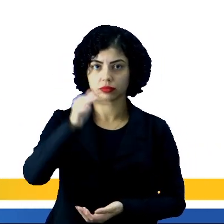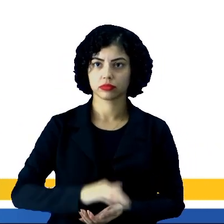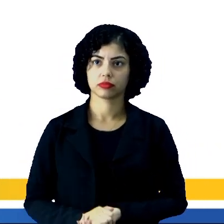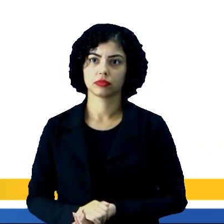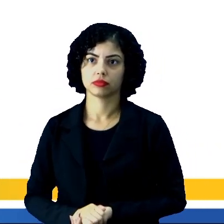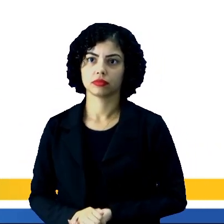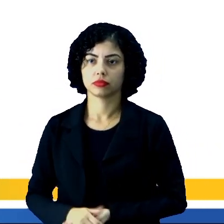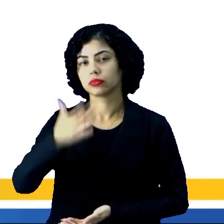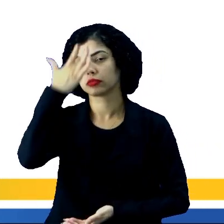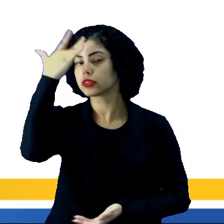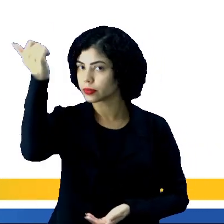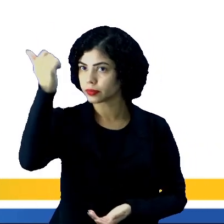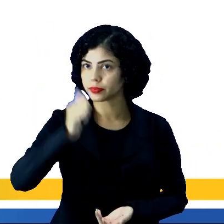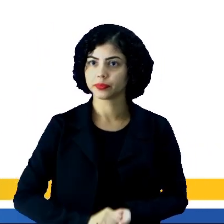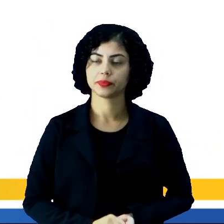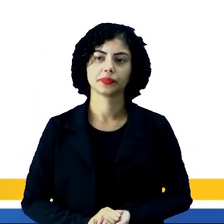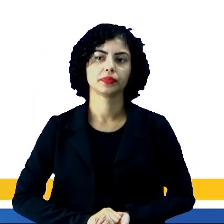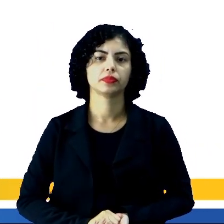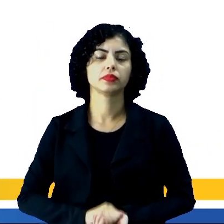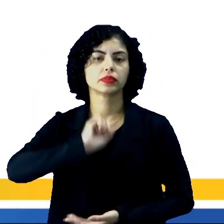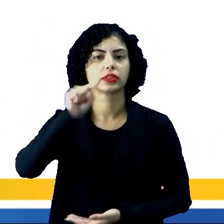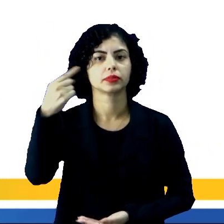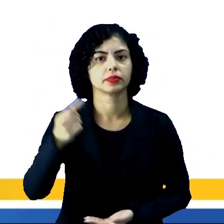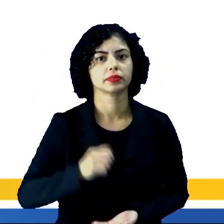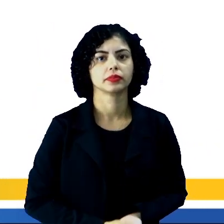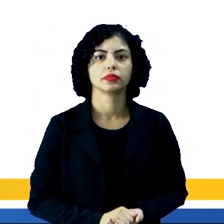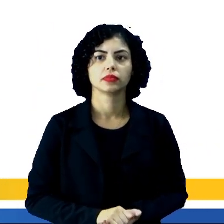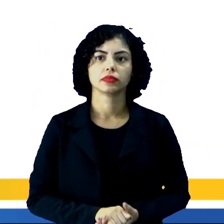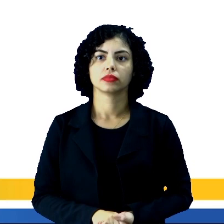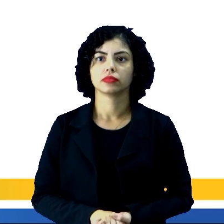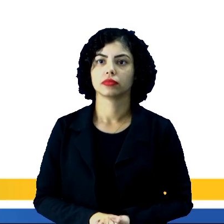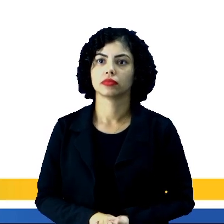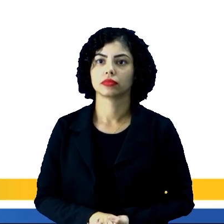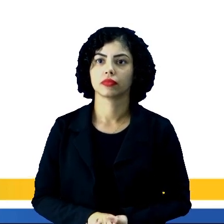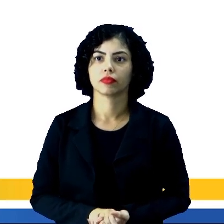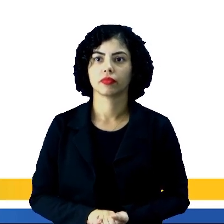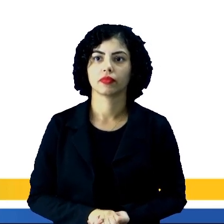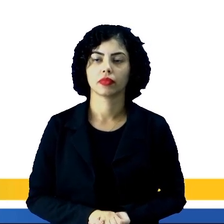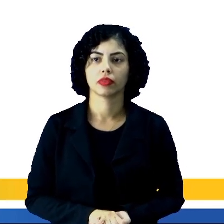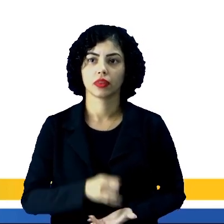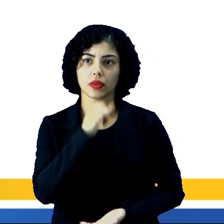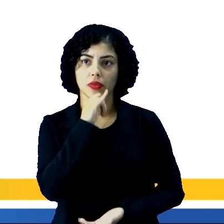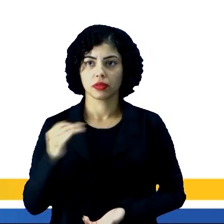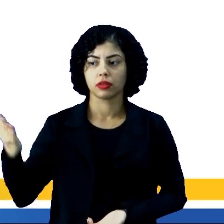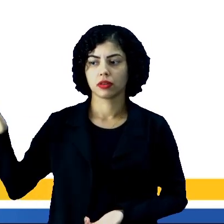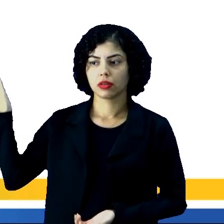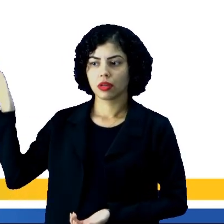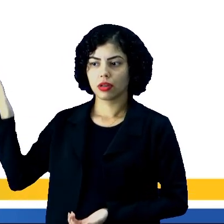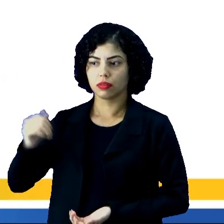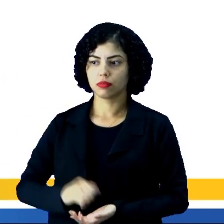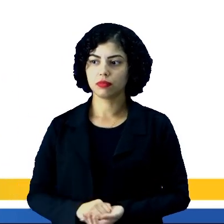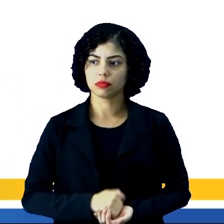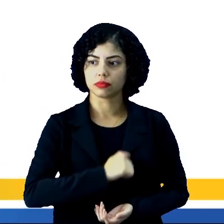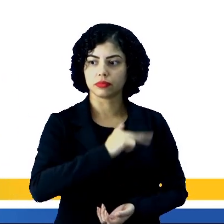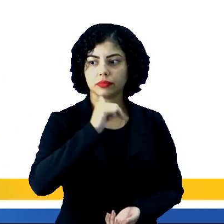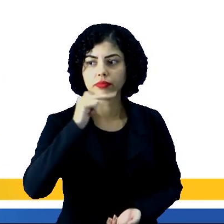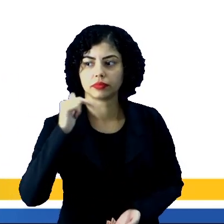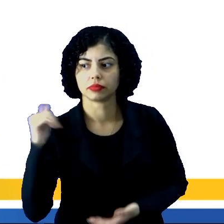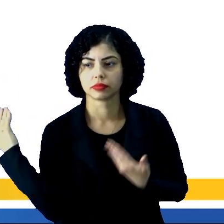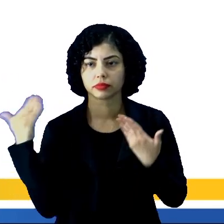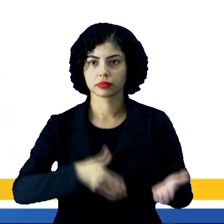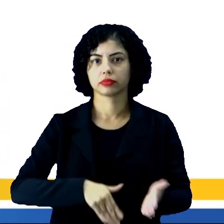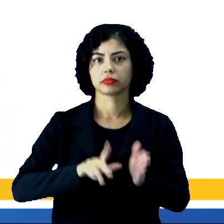futuro né que é o amanhã depois tá Então temos um exemplo ali né nunca